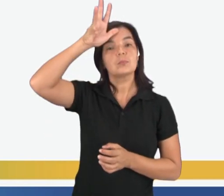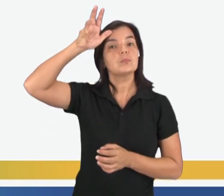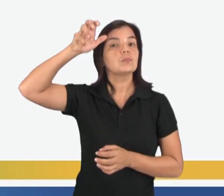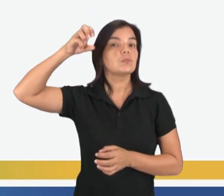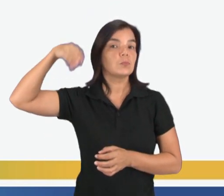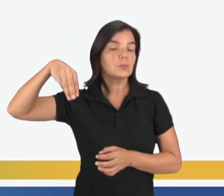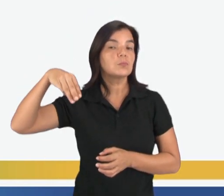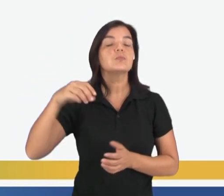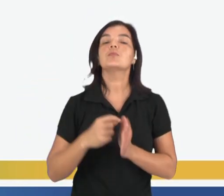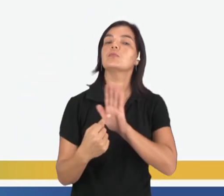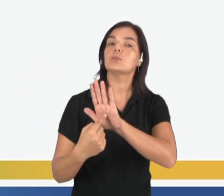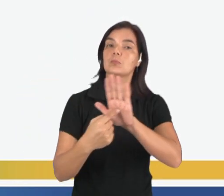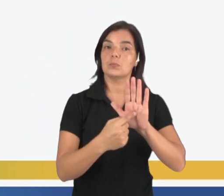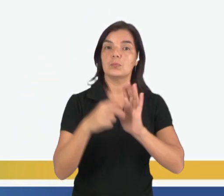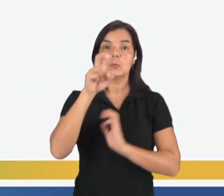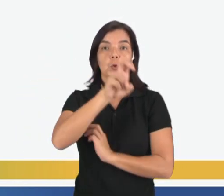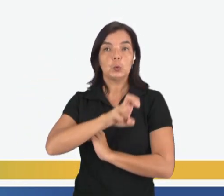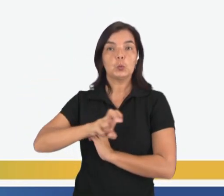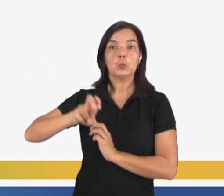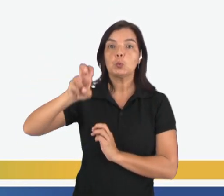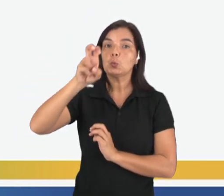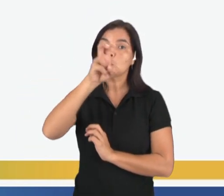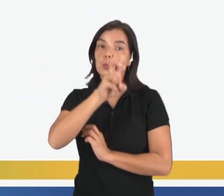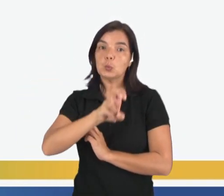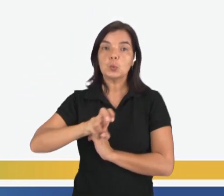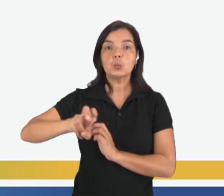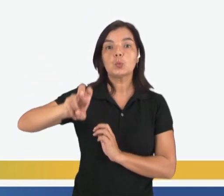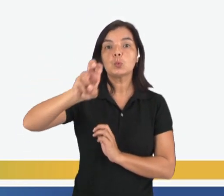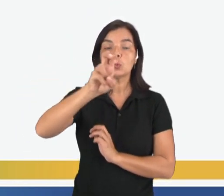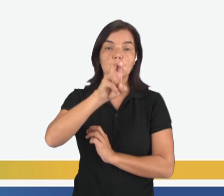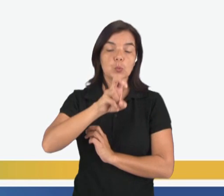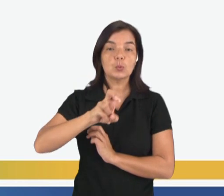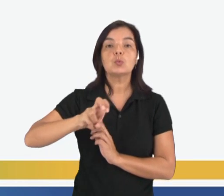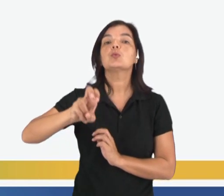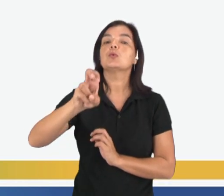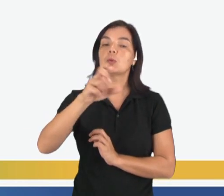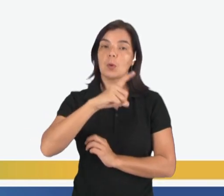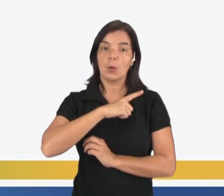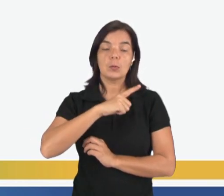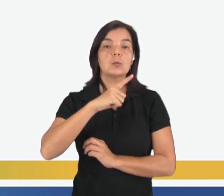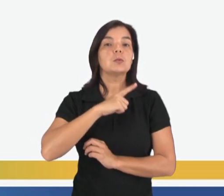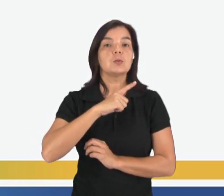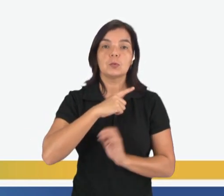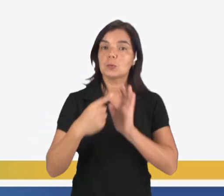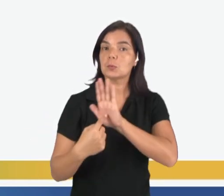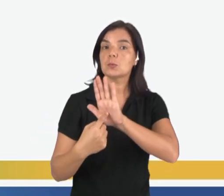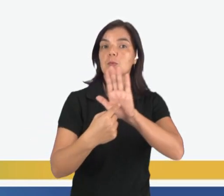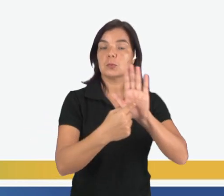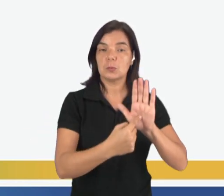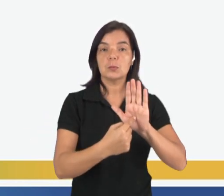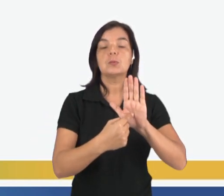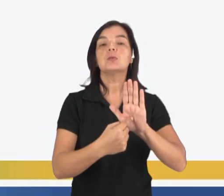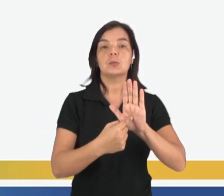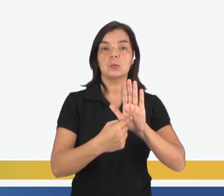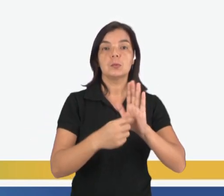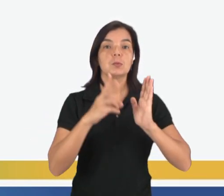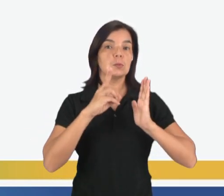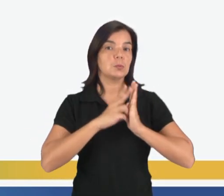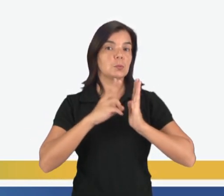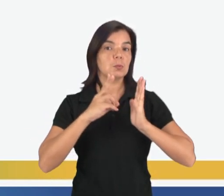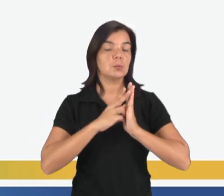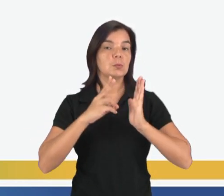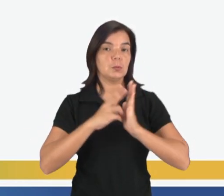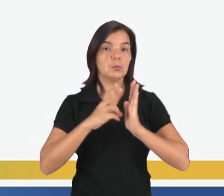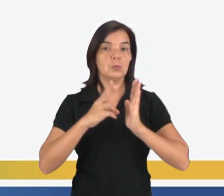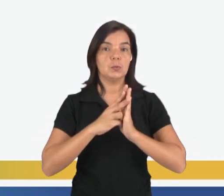amazônica, né? A simbologia da jiboia, né? Que é um animal que tem uma certa simbologia para os indígenas